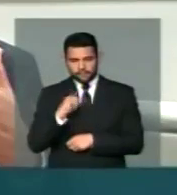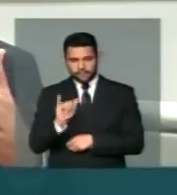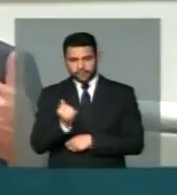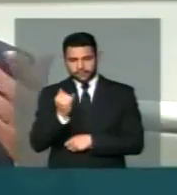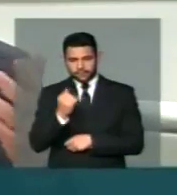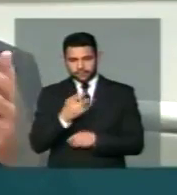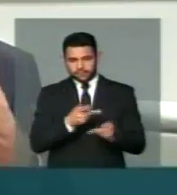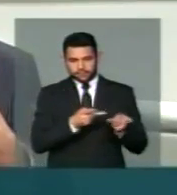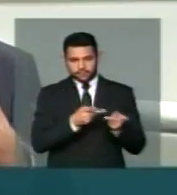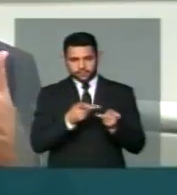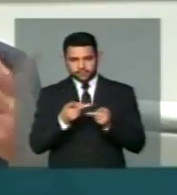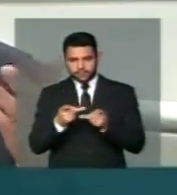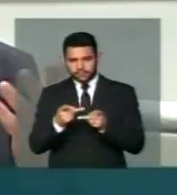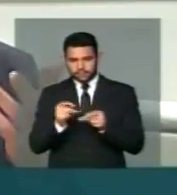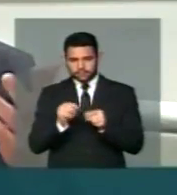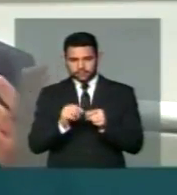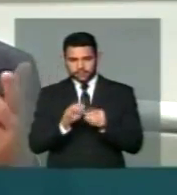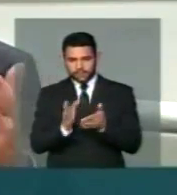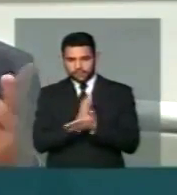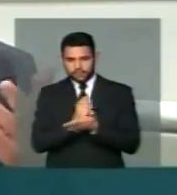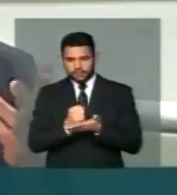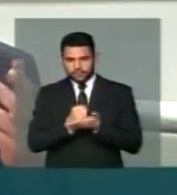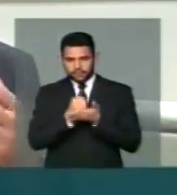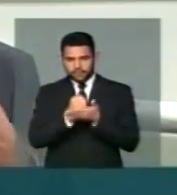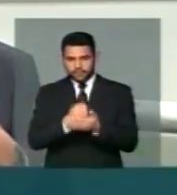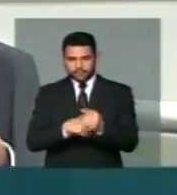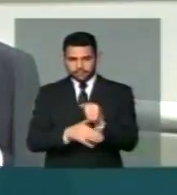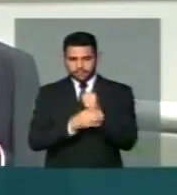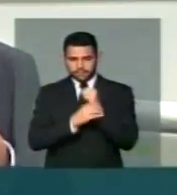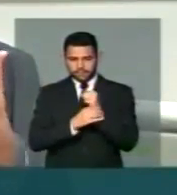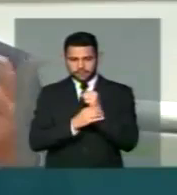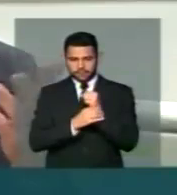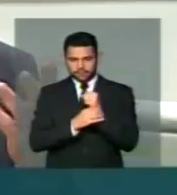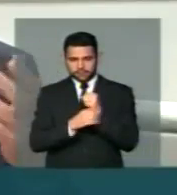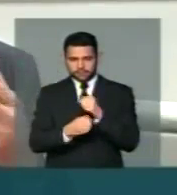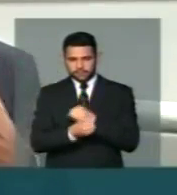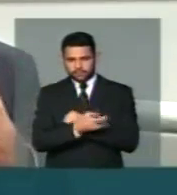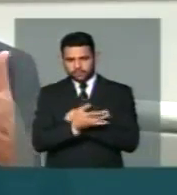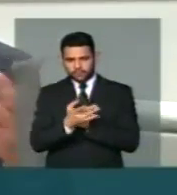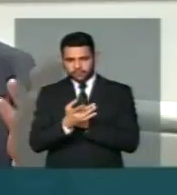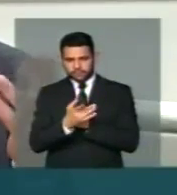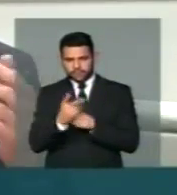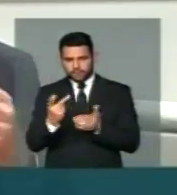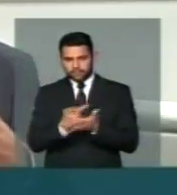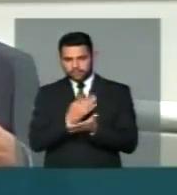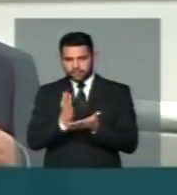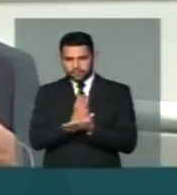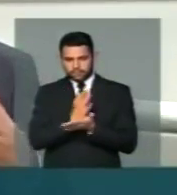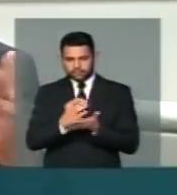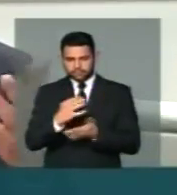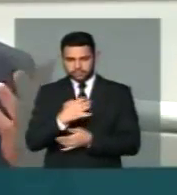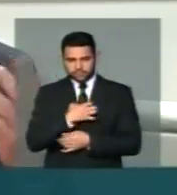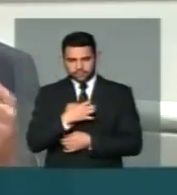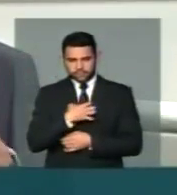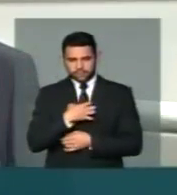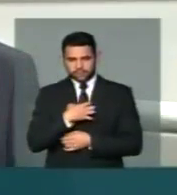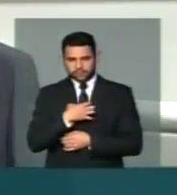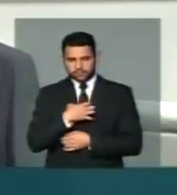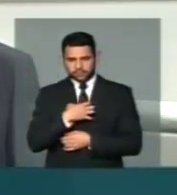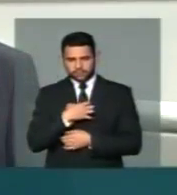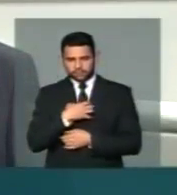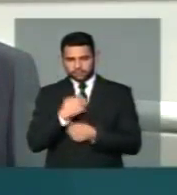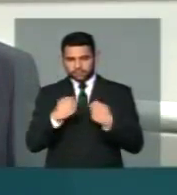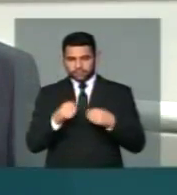de visitar e de prestar algum tipo de apoio de segurança quando surgiu alguma situação que demandou esse tipo